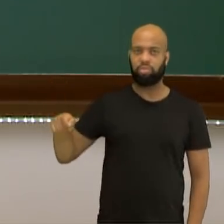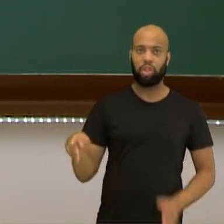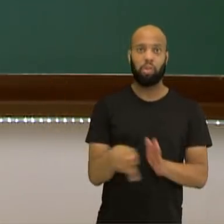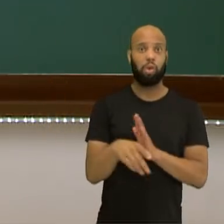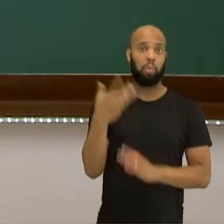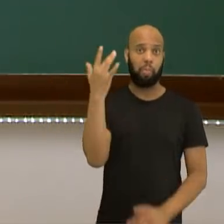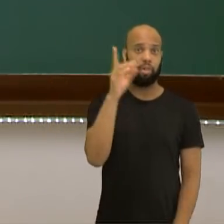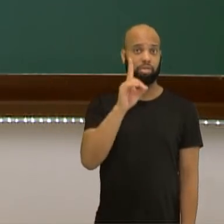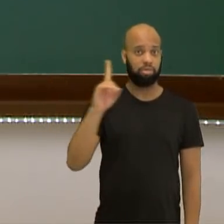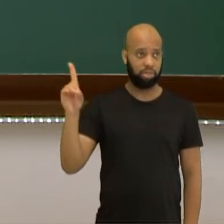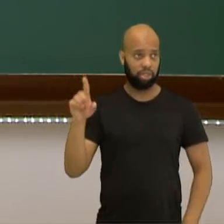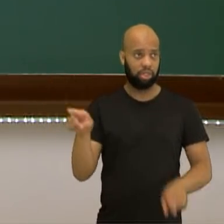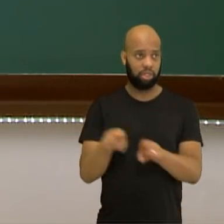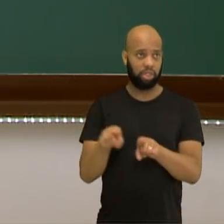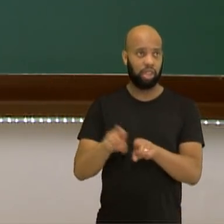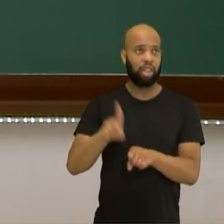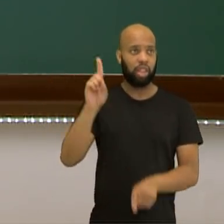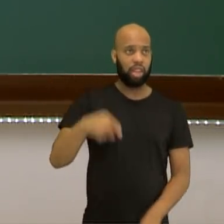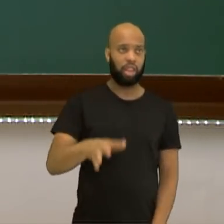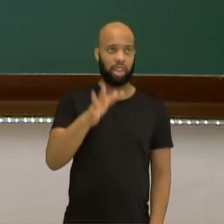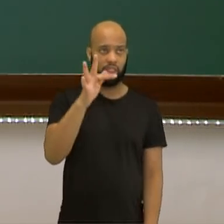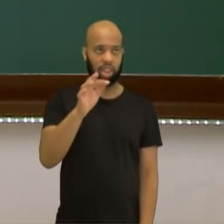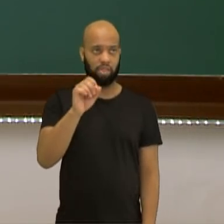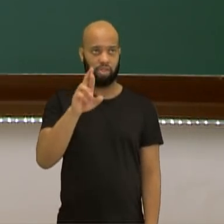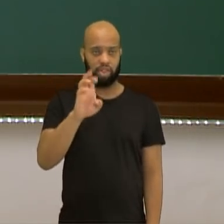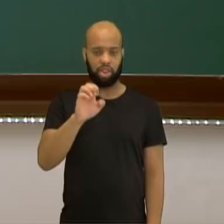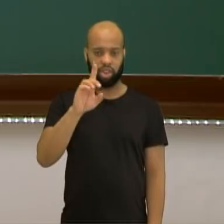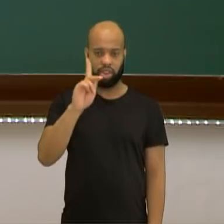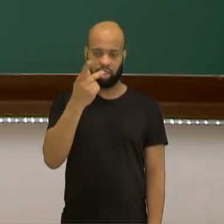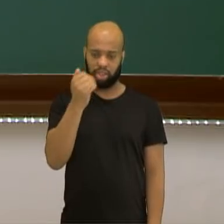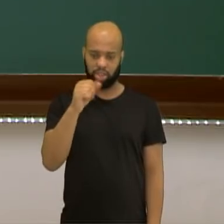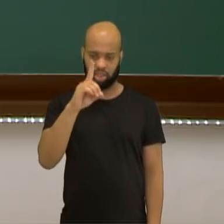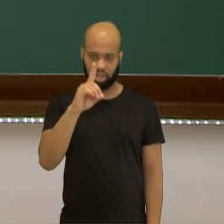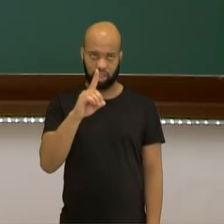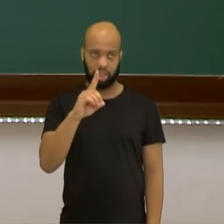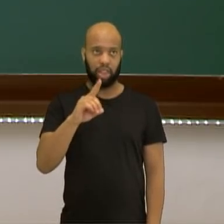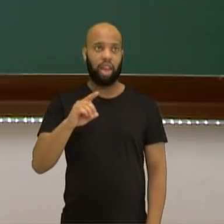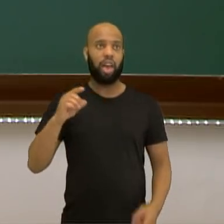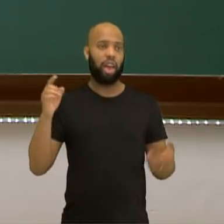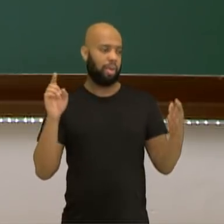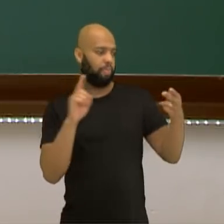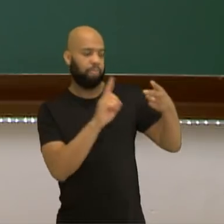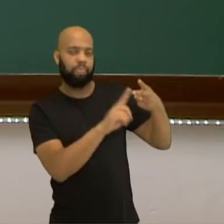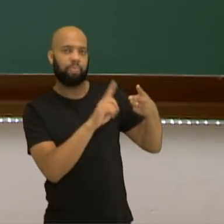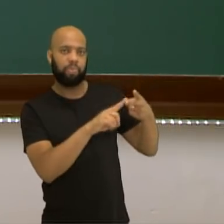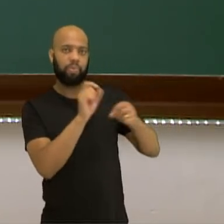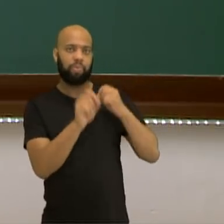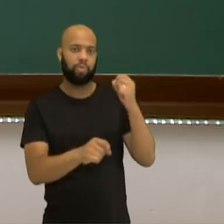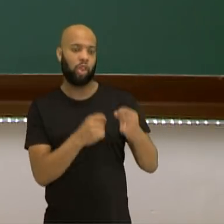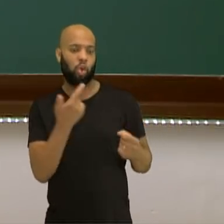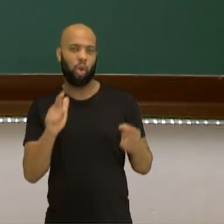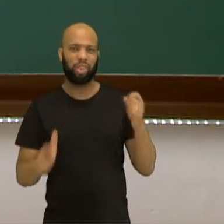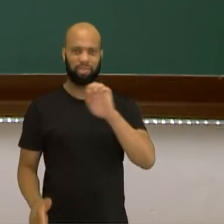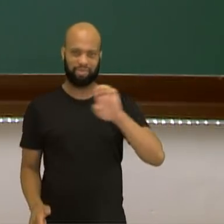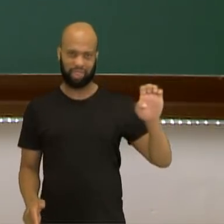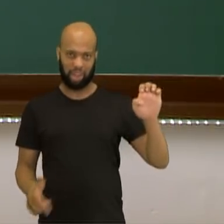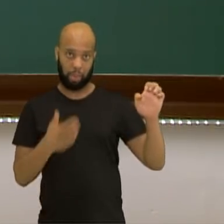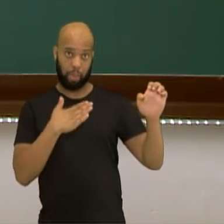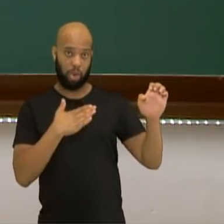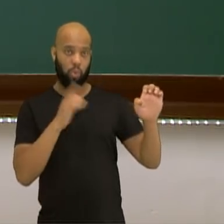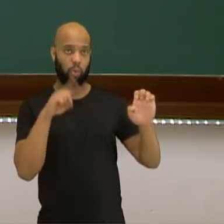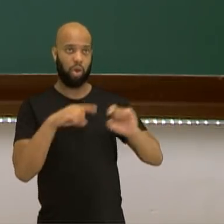destro, o meu lado direito vai ser o forehand. E o meu lado contrário vai ser o backhand. Só que tem